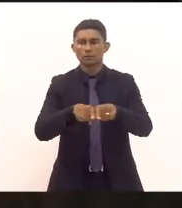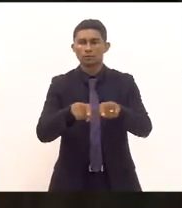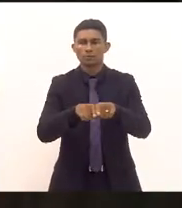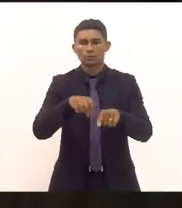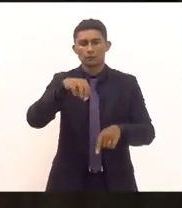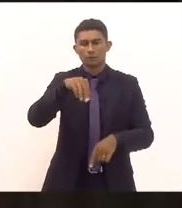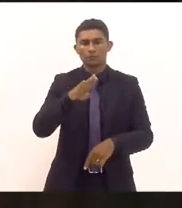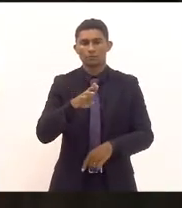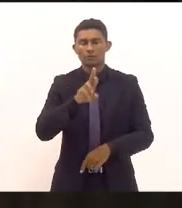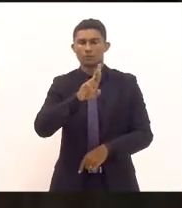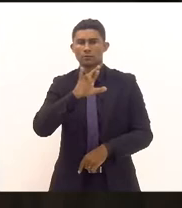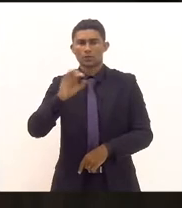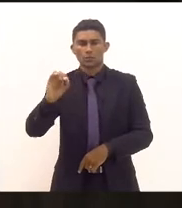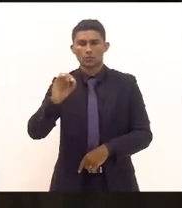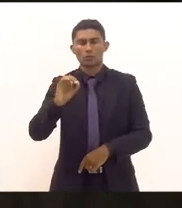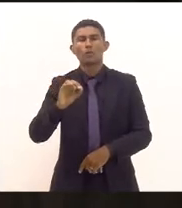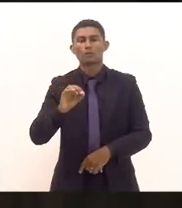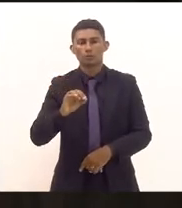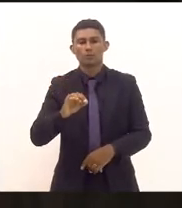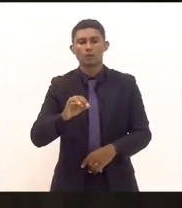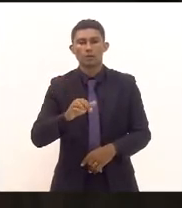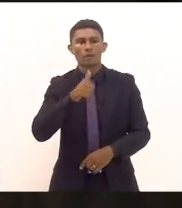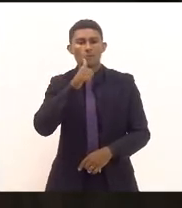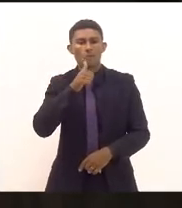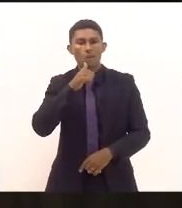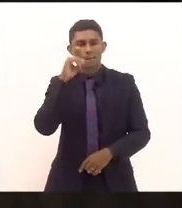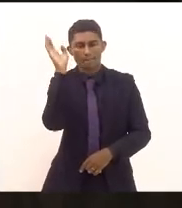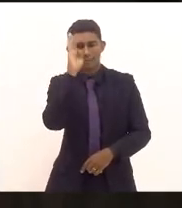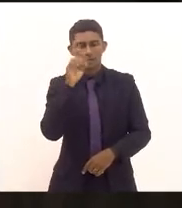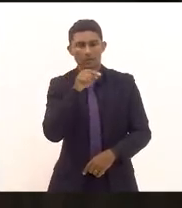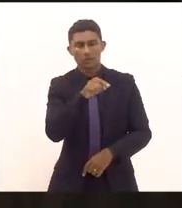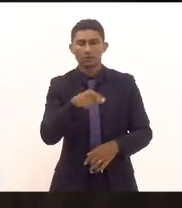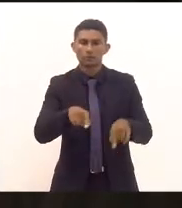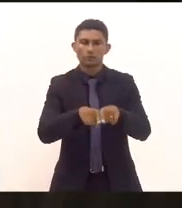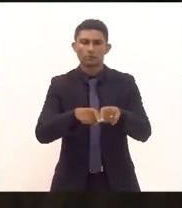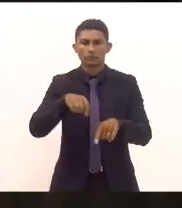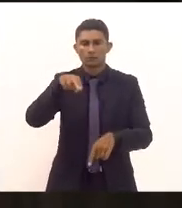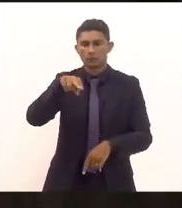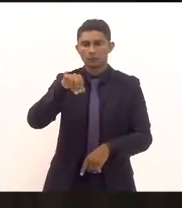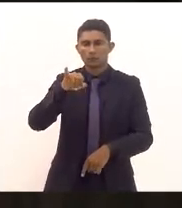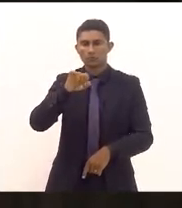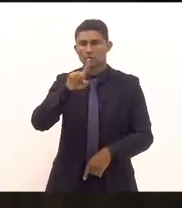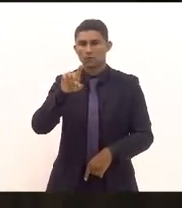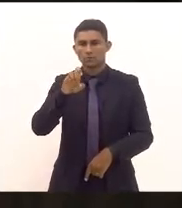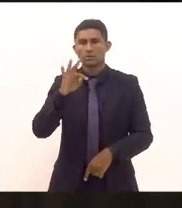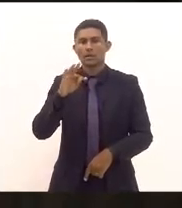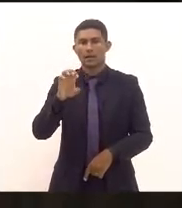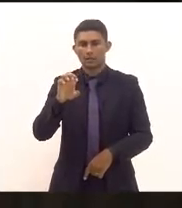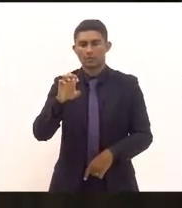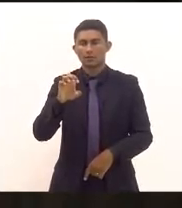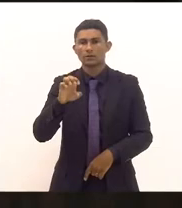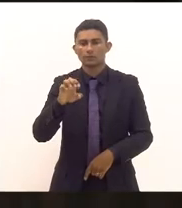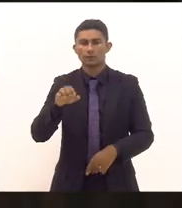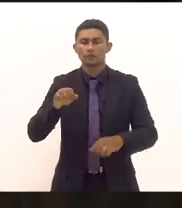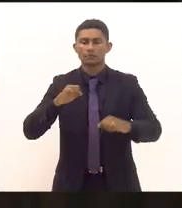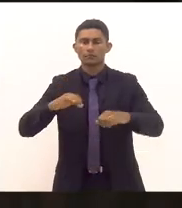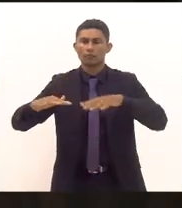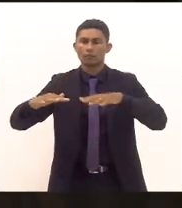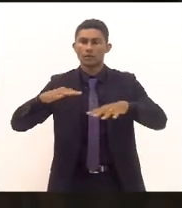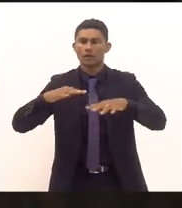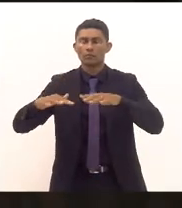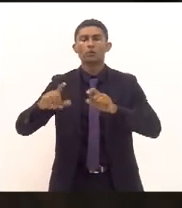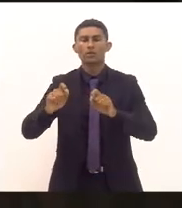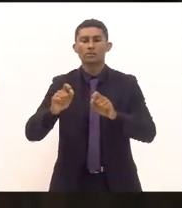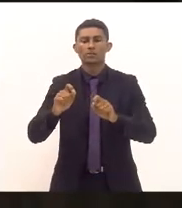MB Rio articulação de mulheres brasileiras Obrigada na News Oi Caroline do Movimento Sem